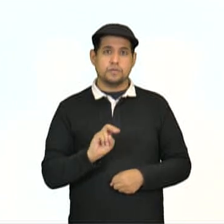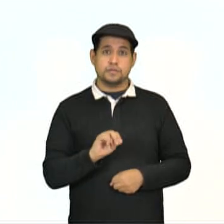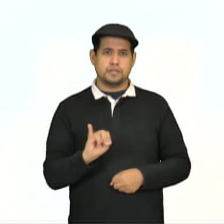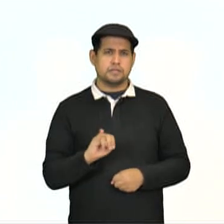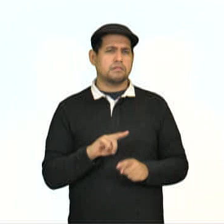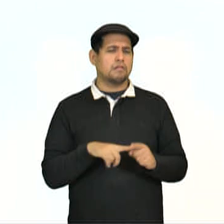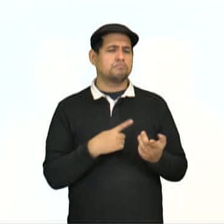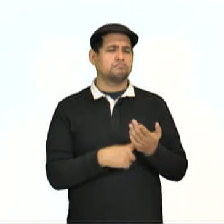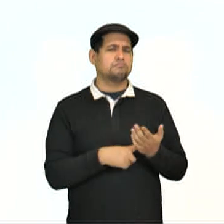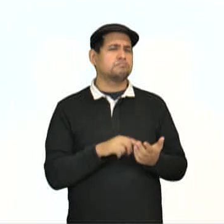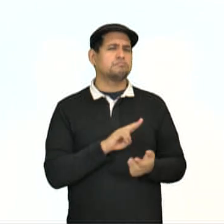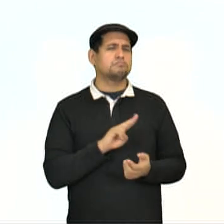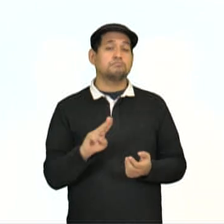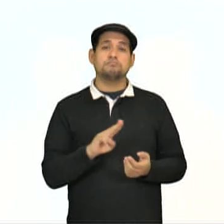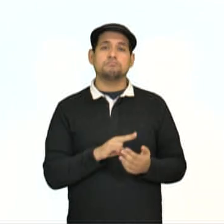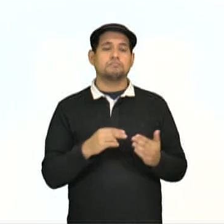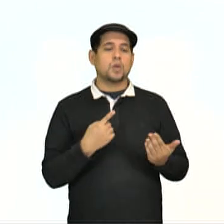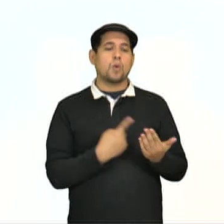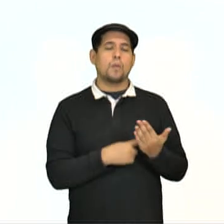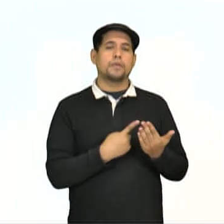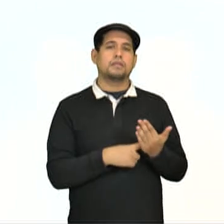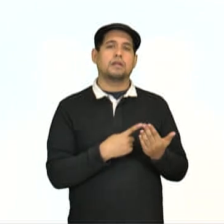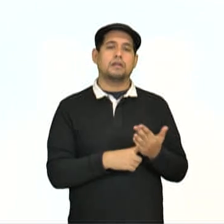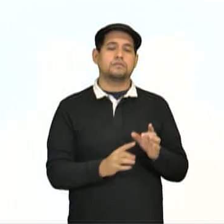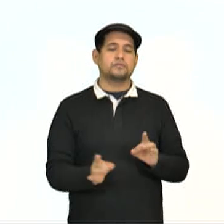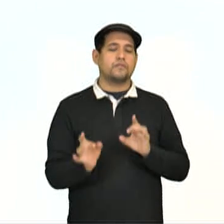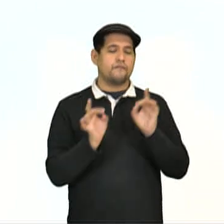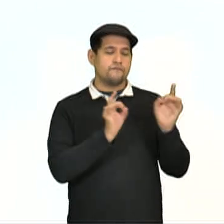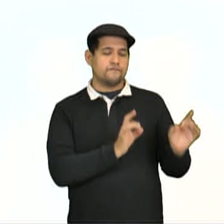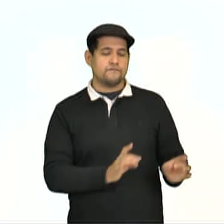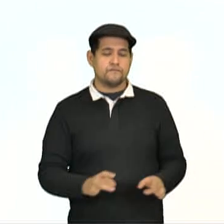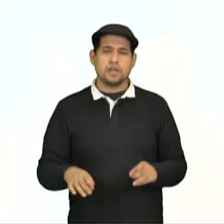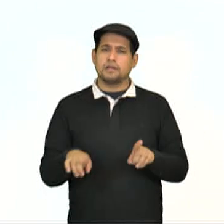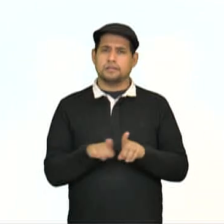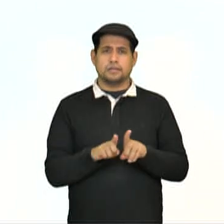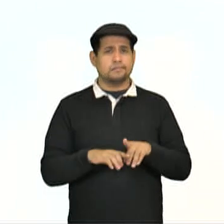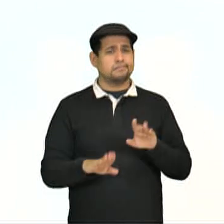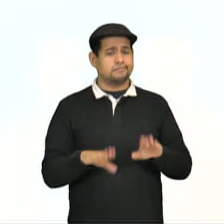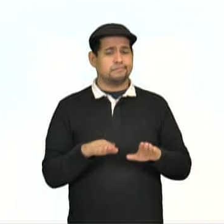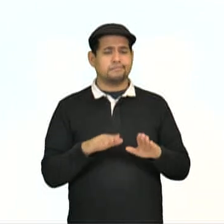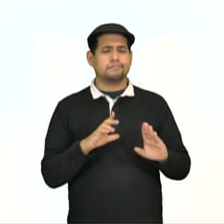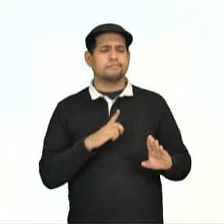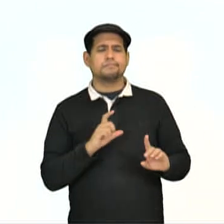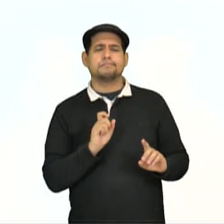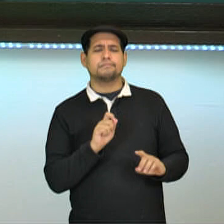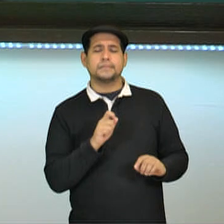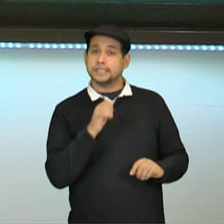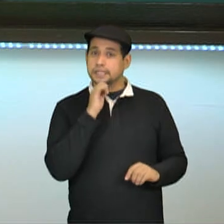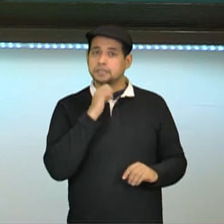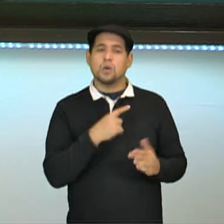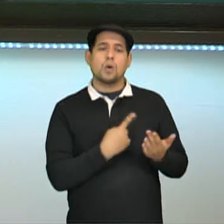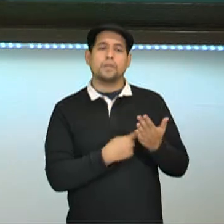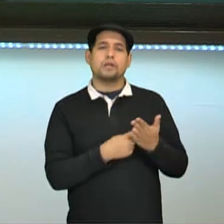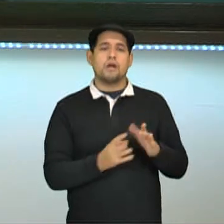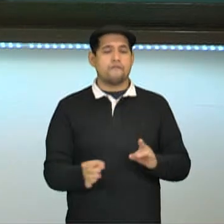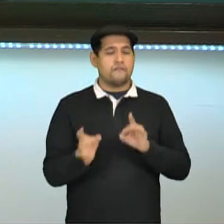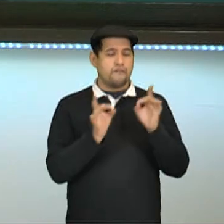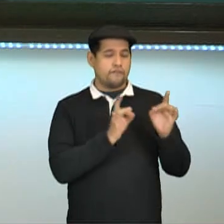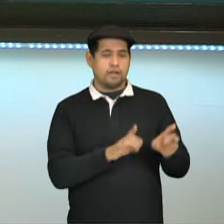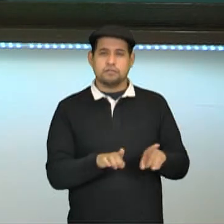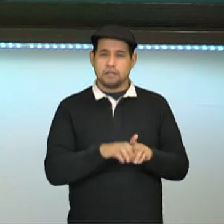um tratado chamado Tratado de Comércio e Navegação. Também, às vezes, ele é encontrado como Tratado de